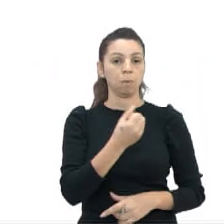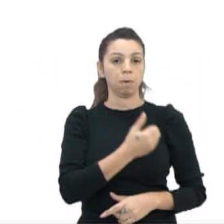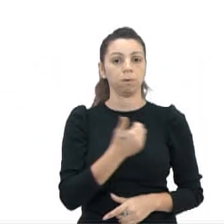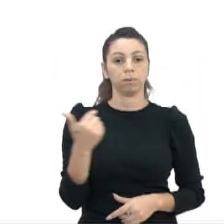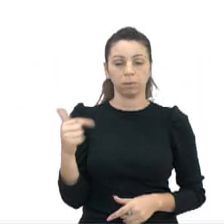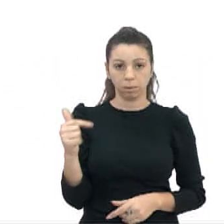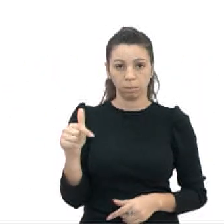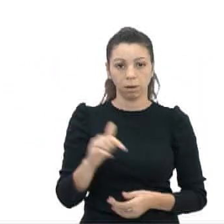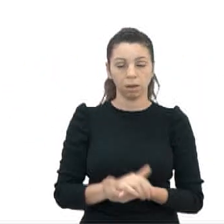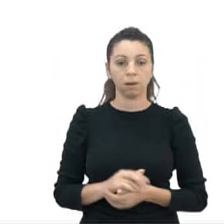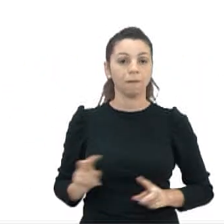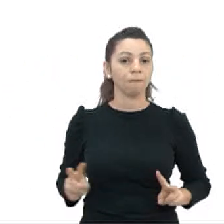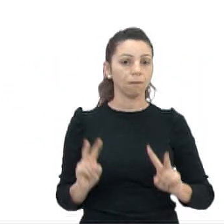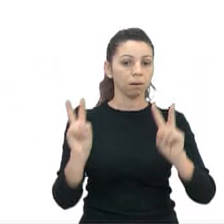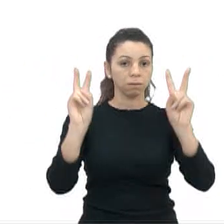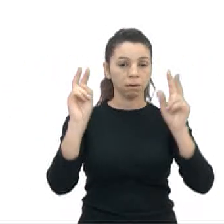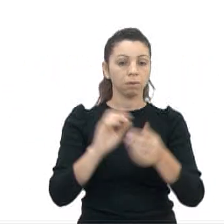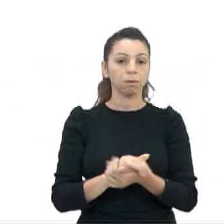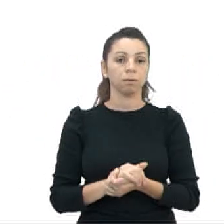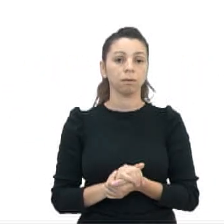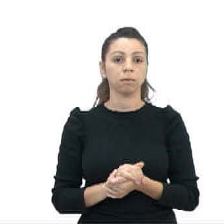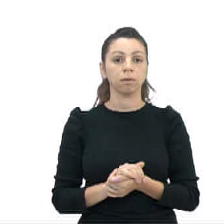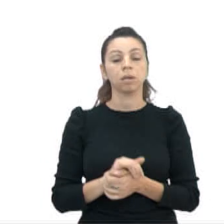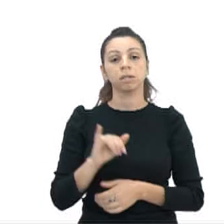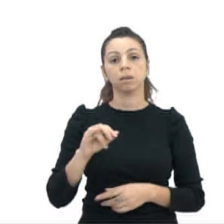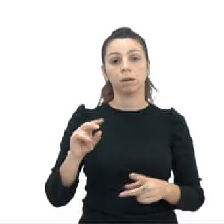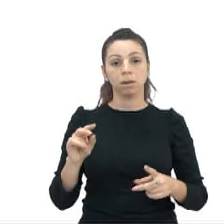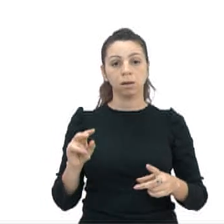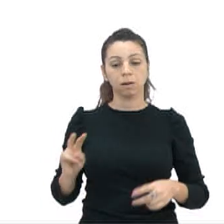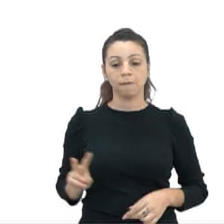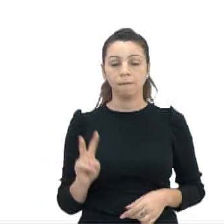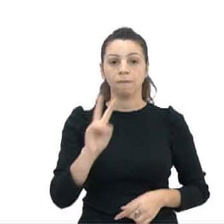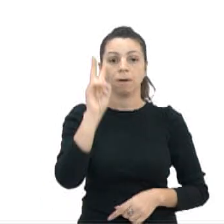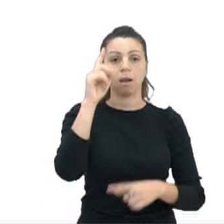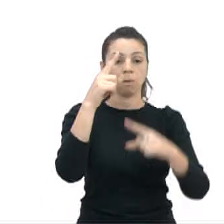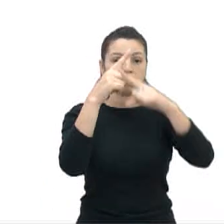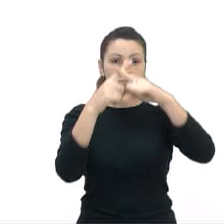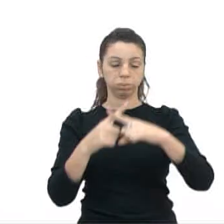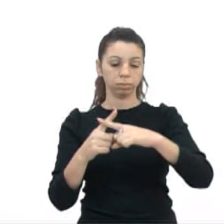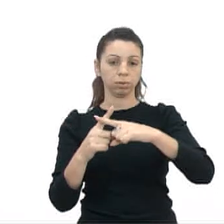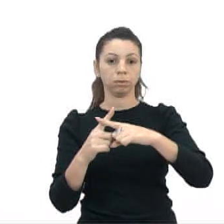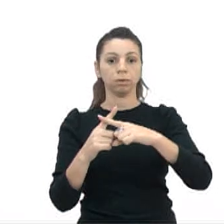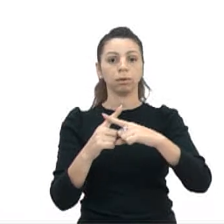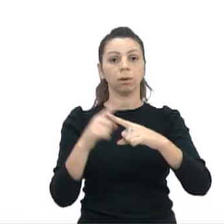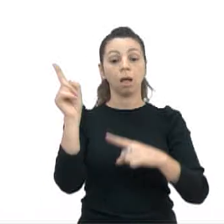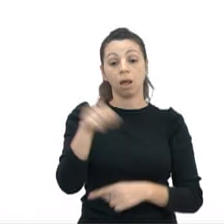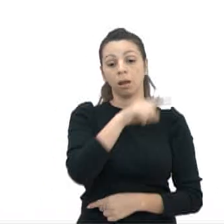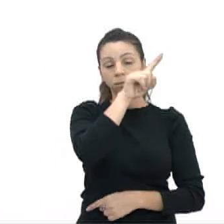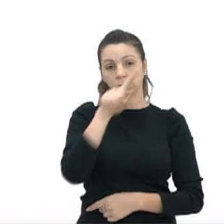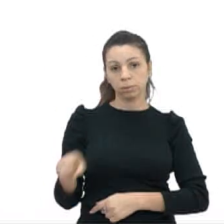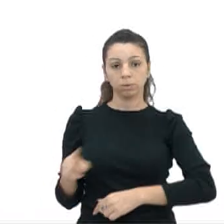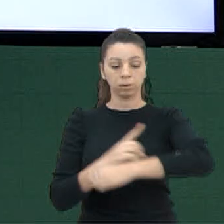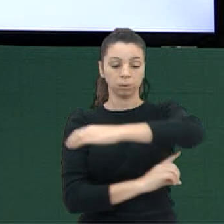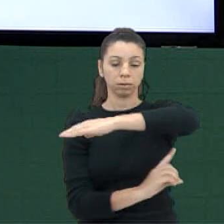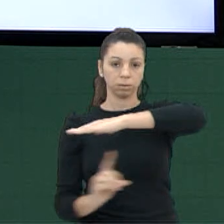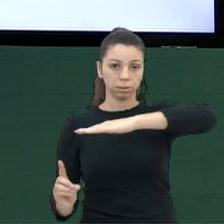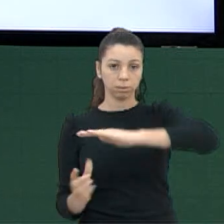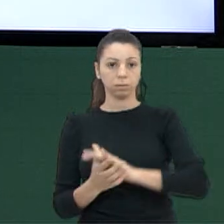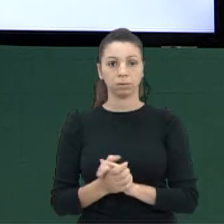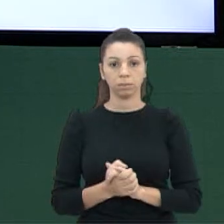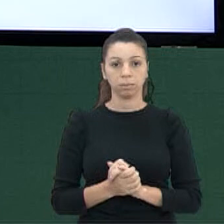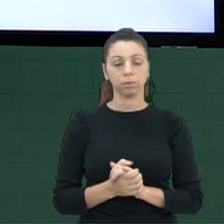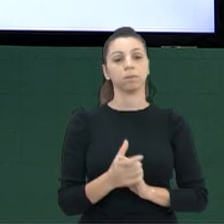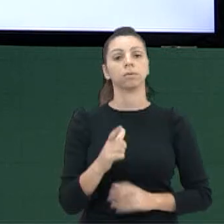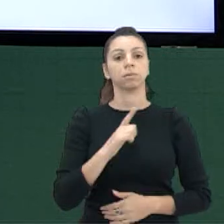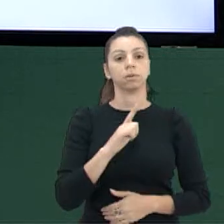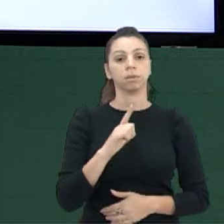valores atribuídos às variáveis anulam o denominador. Então, se eu tenho uma